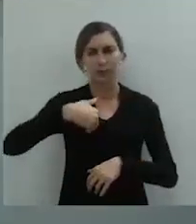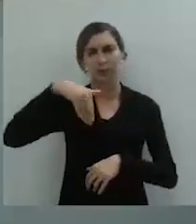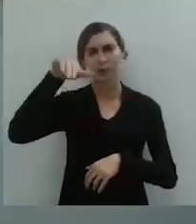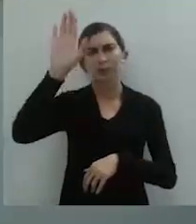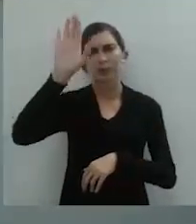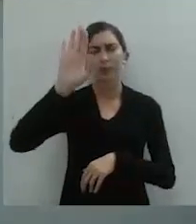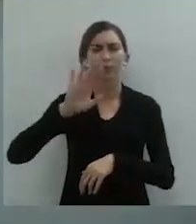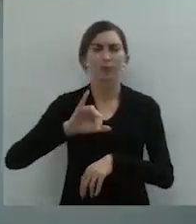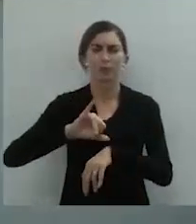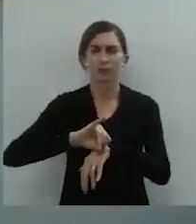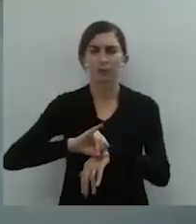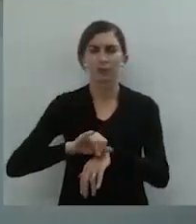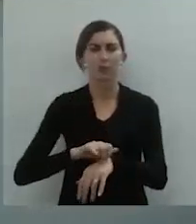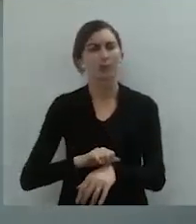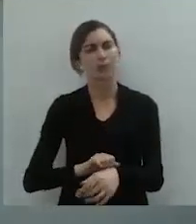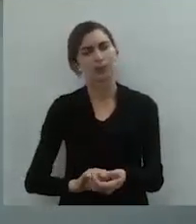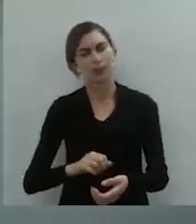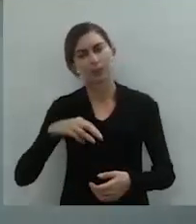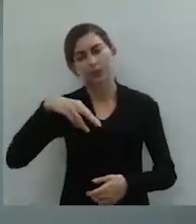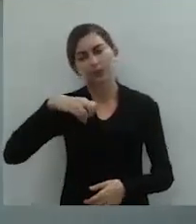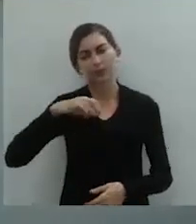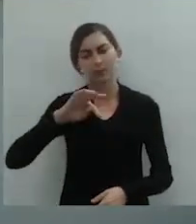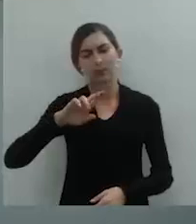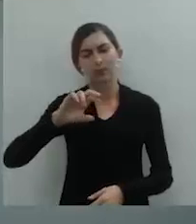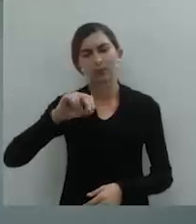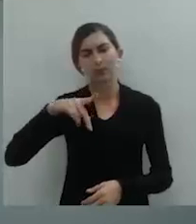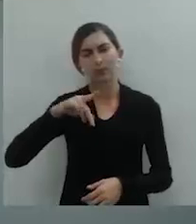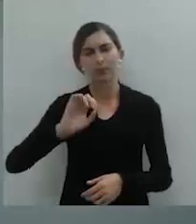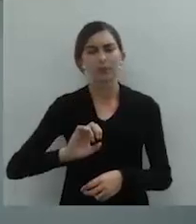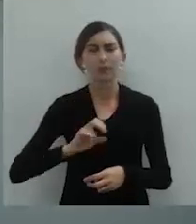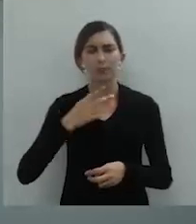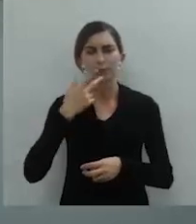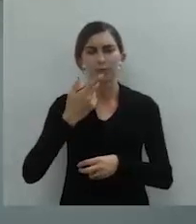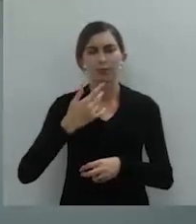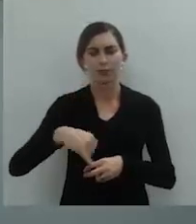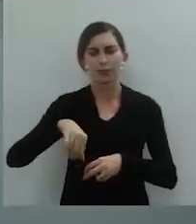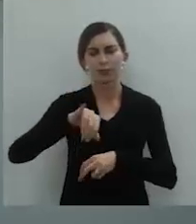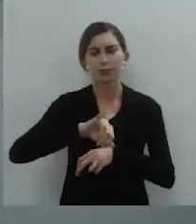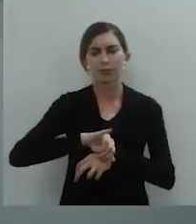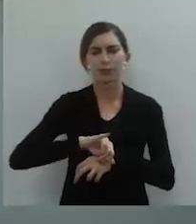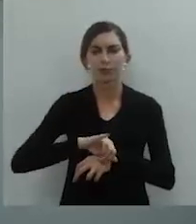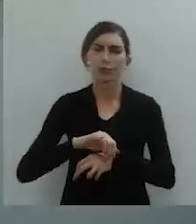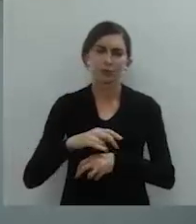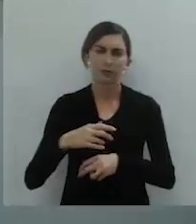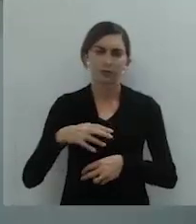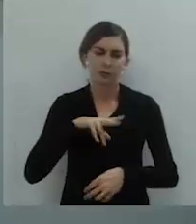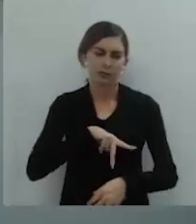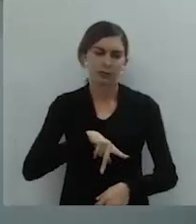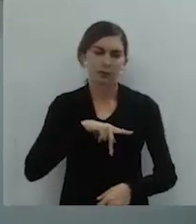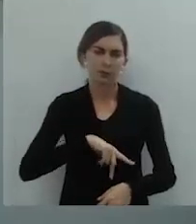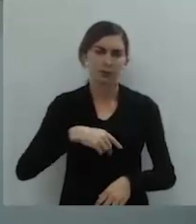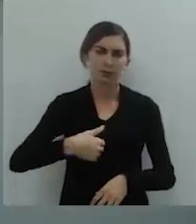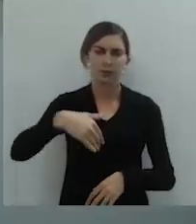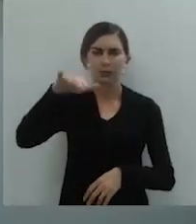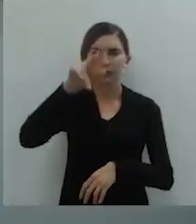para a metrópole. Quando eu falo aqui metrópole, eu estou falando de Portugal.